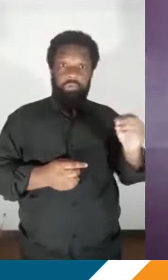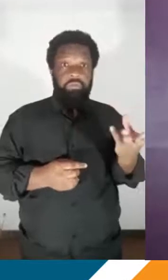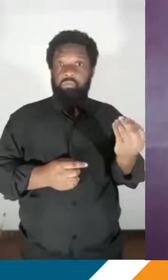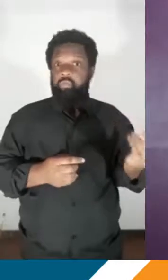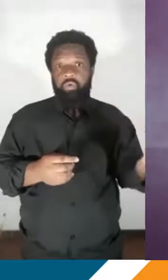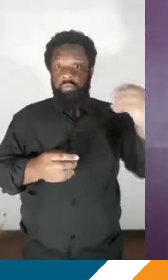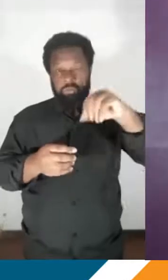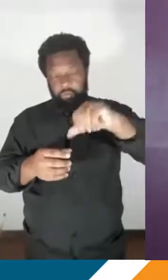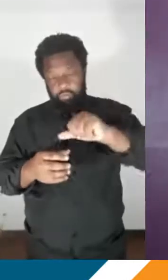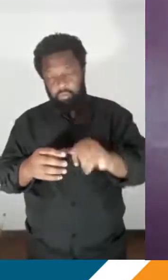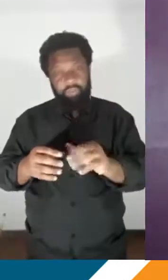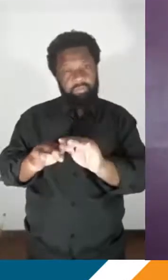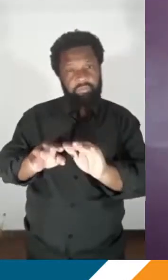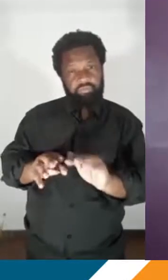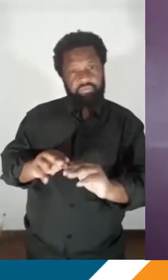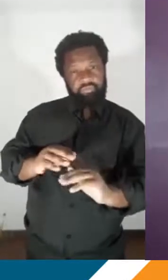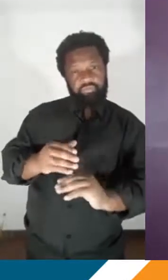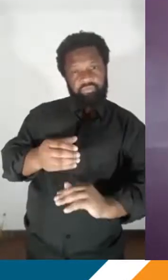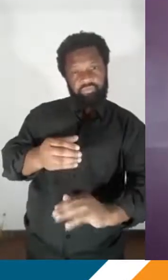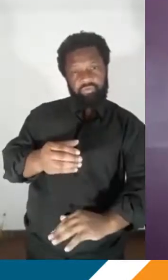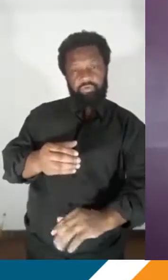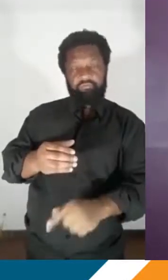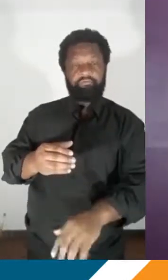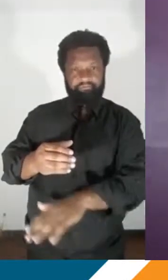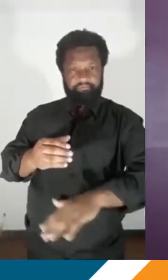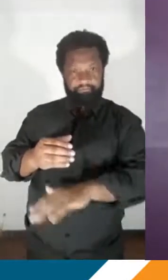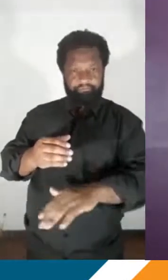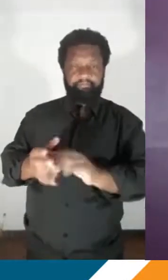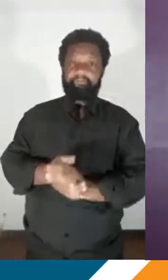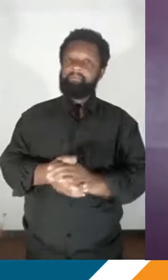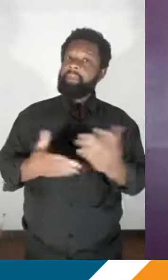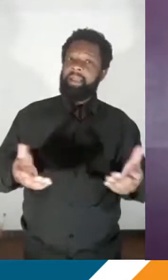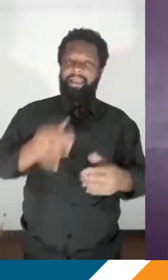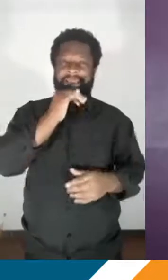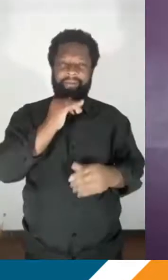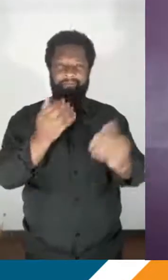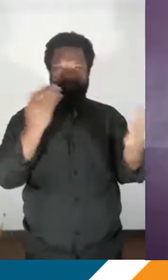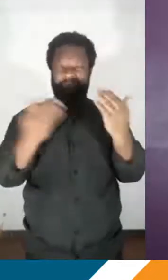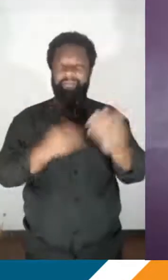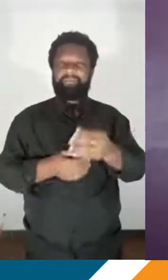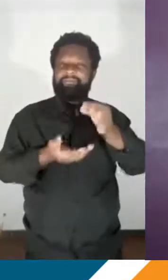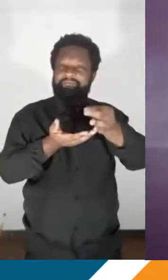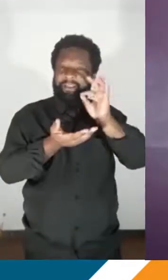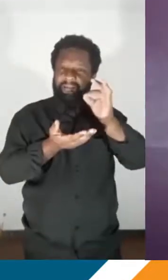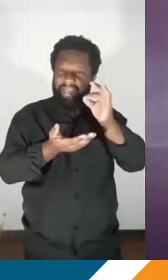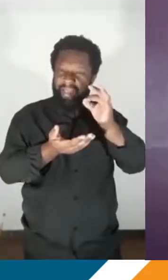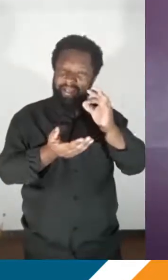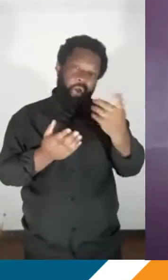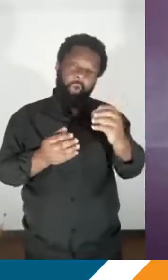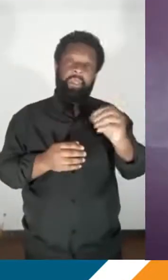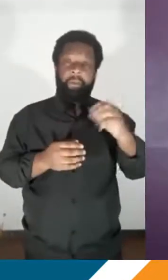consegue comportar. Ele solubiliza aquilo que ele consegue e o que ele não consegue, ele joga para o fundo. Não tem quando a gente toma